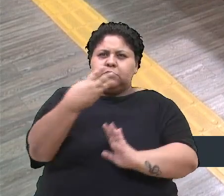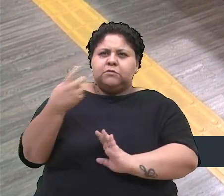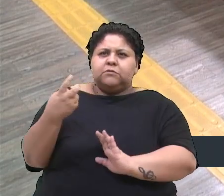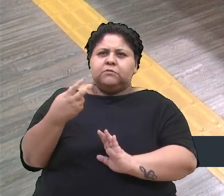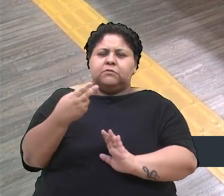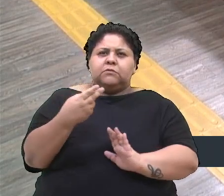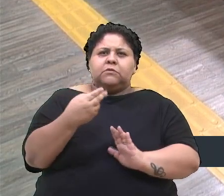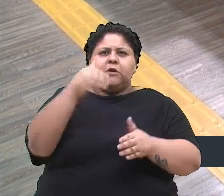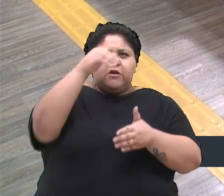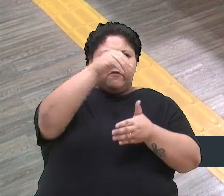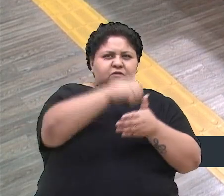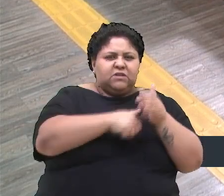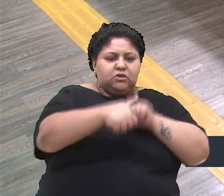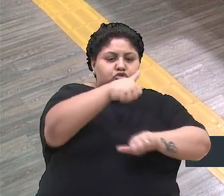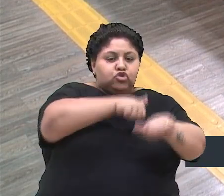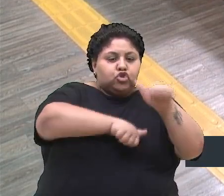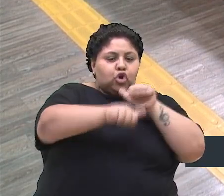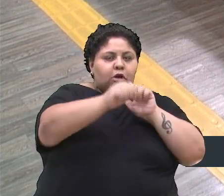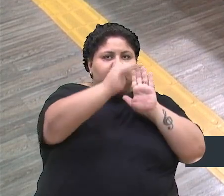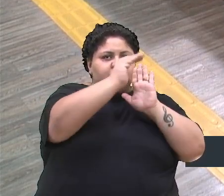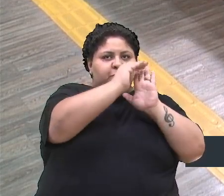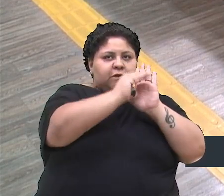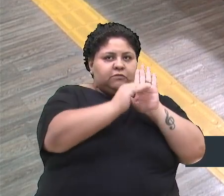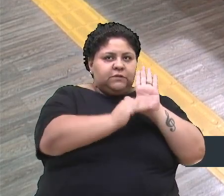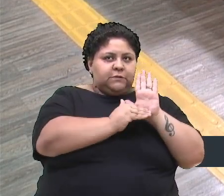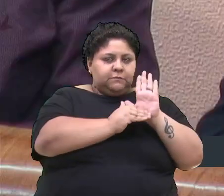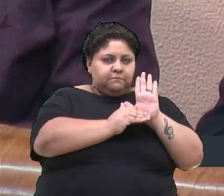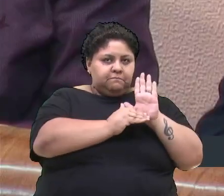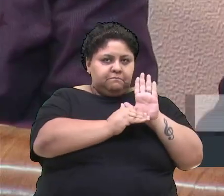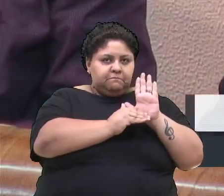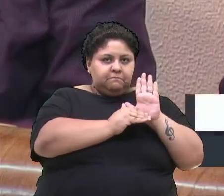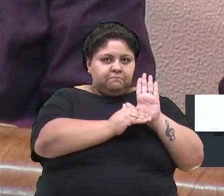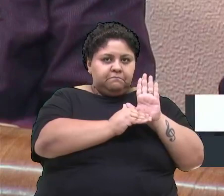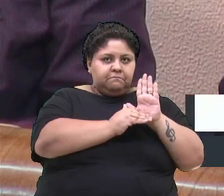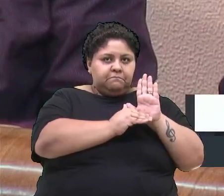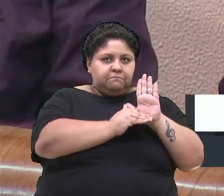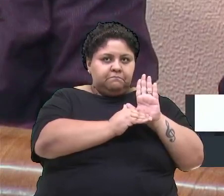de pauta. Projeto 235/2020.